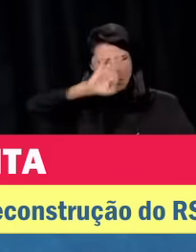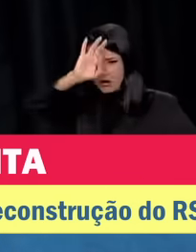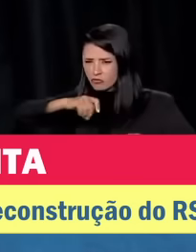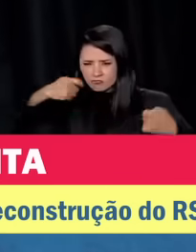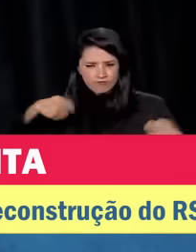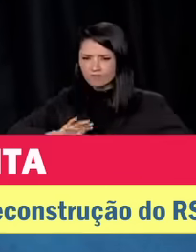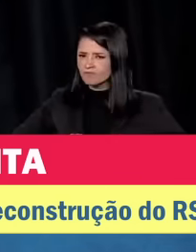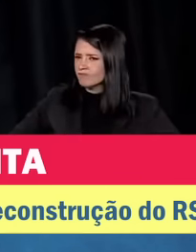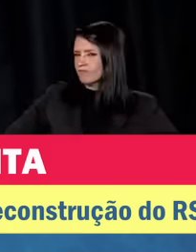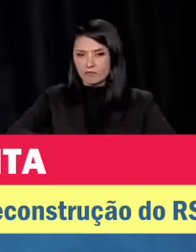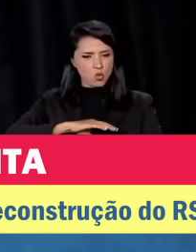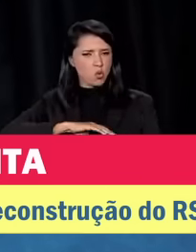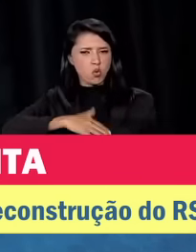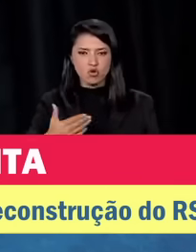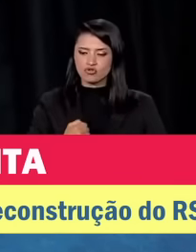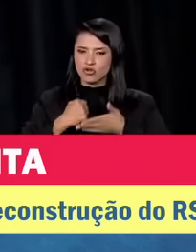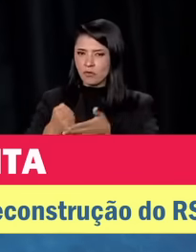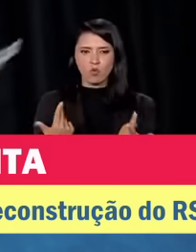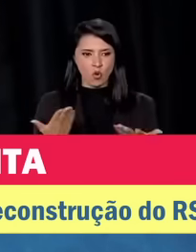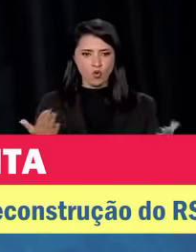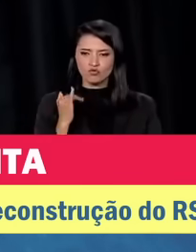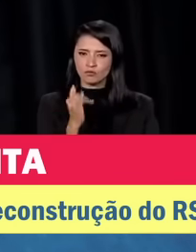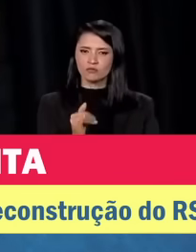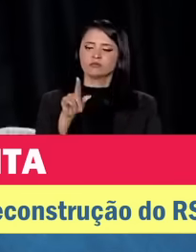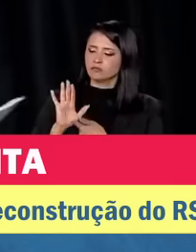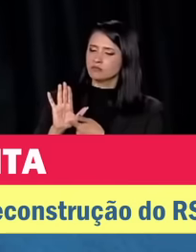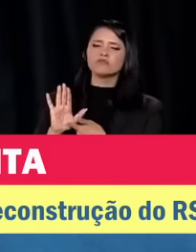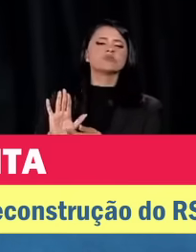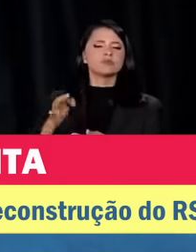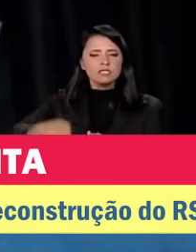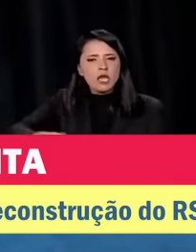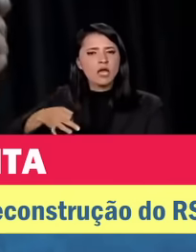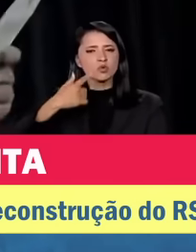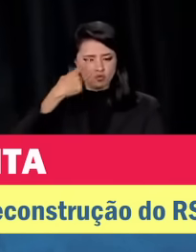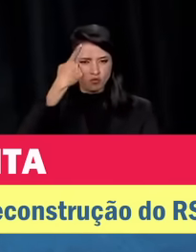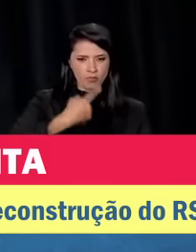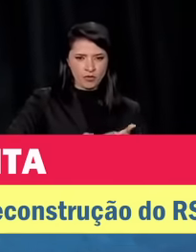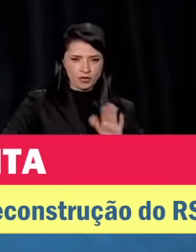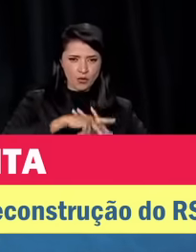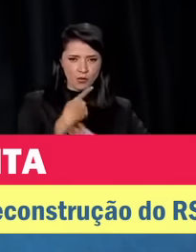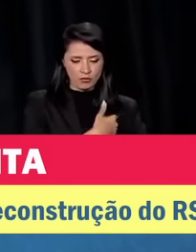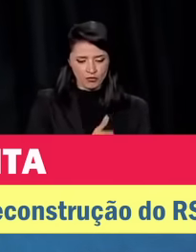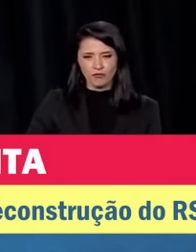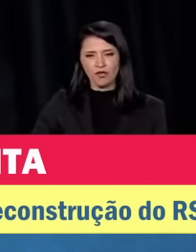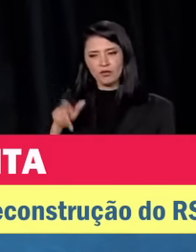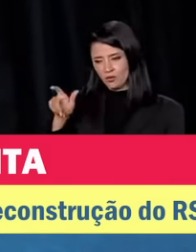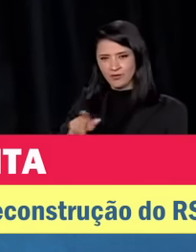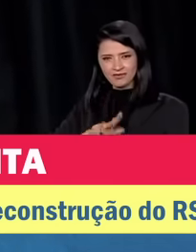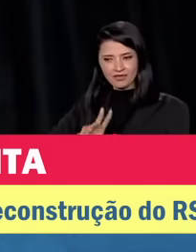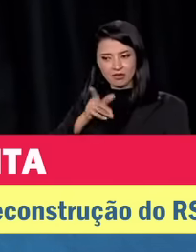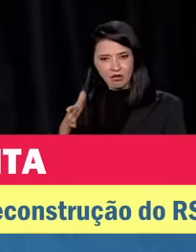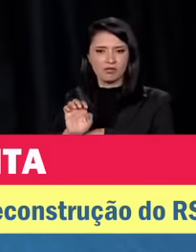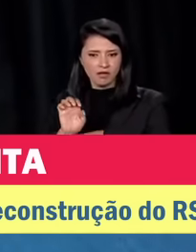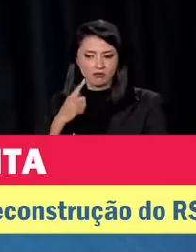ousado, tão corajoso de apoio como esse que foi anunciado aqui hoje. É uma demonstração muito clara do compromisso do governo do presidente Lula com o estado